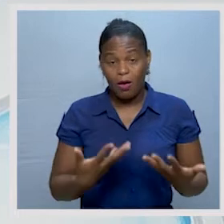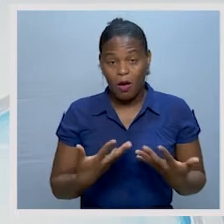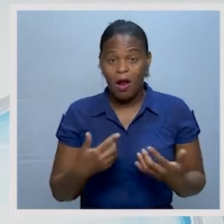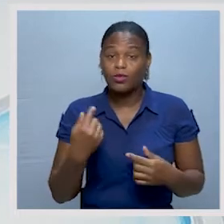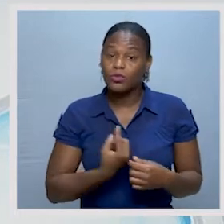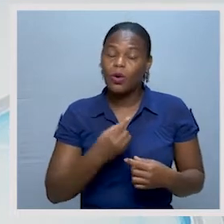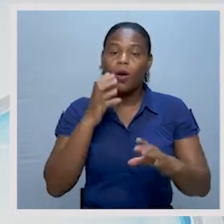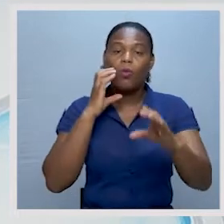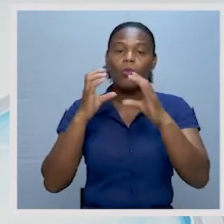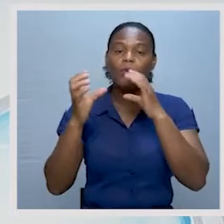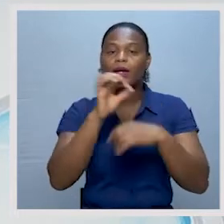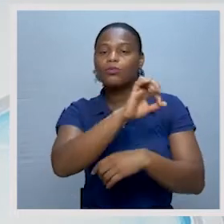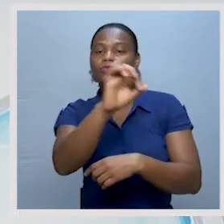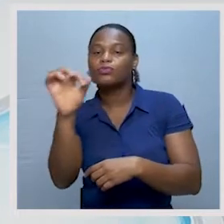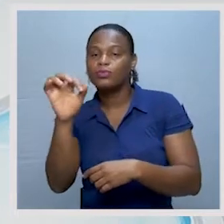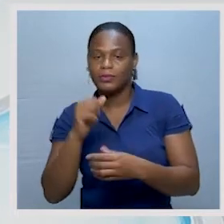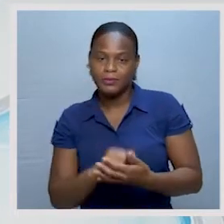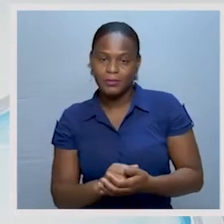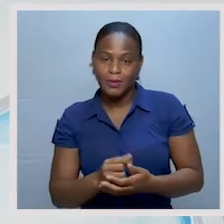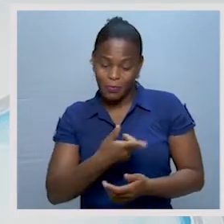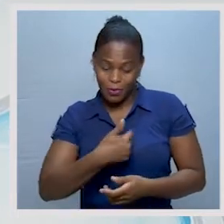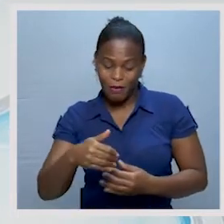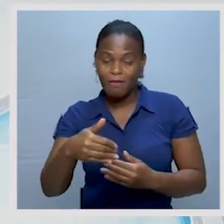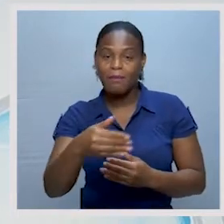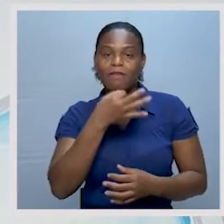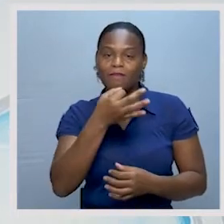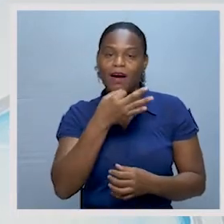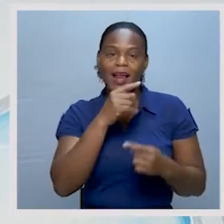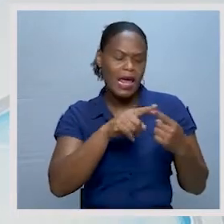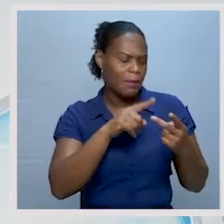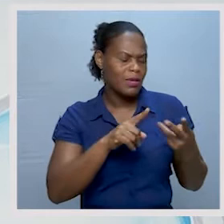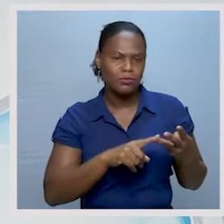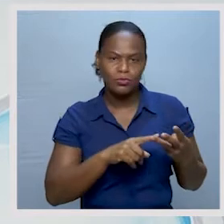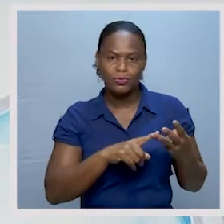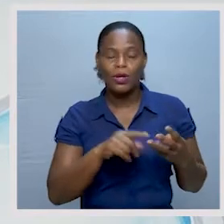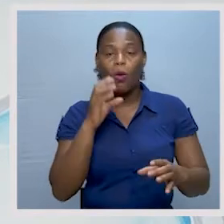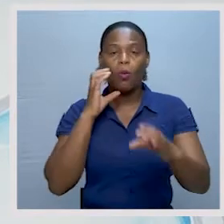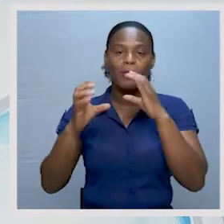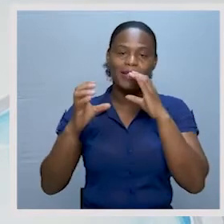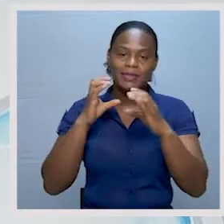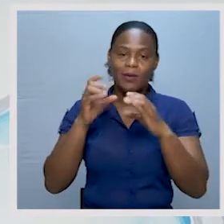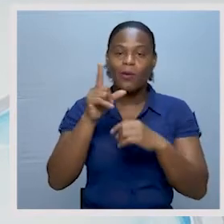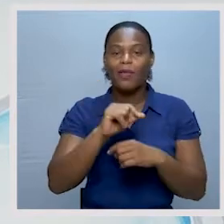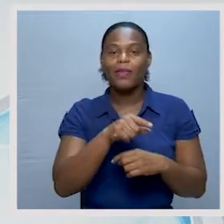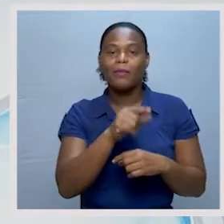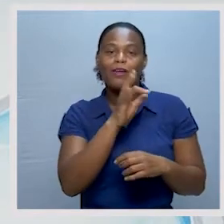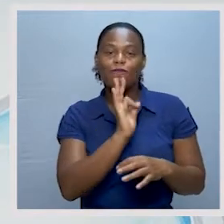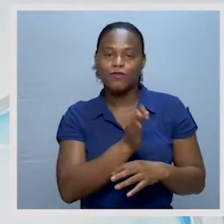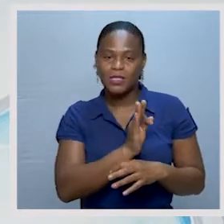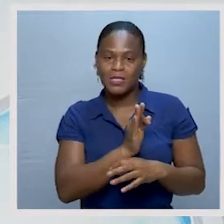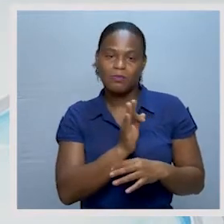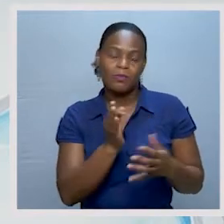exato momento a comunicar com vocês. Então vamos falar dos elementos da comunicação e também